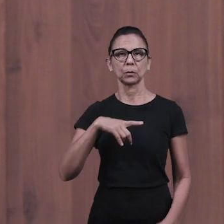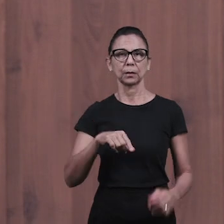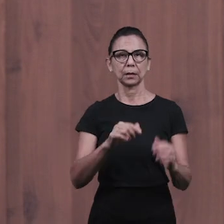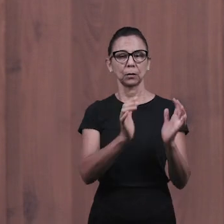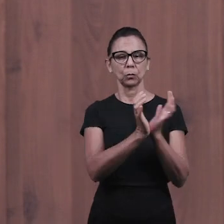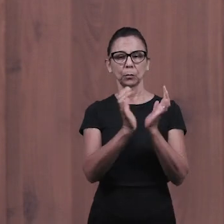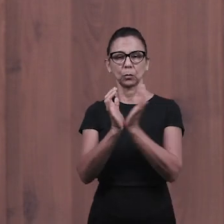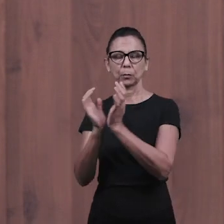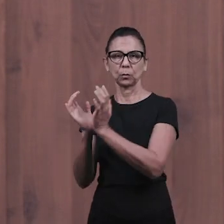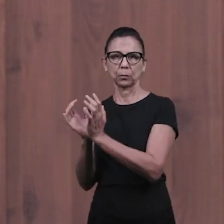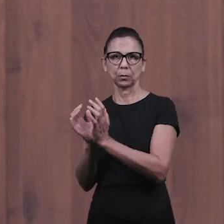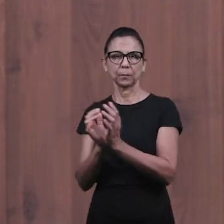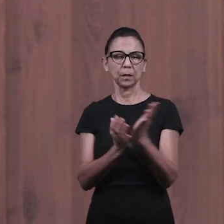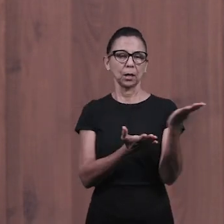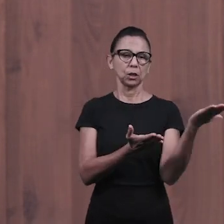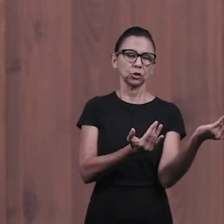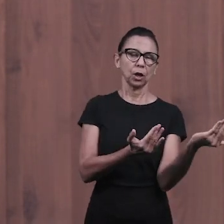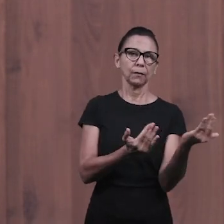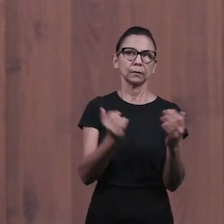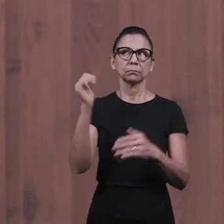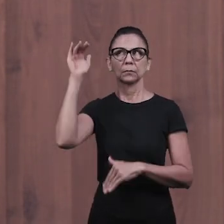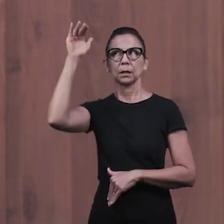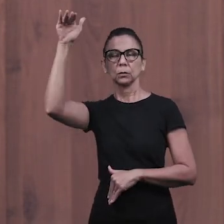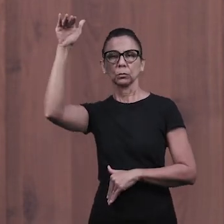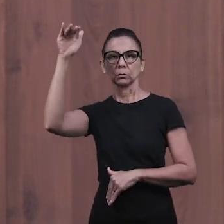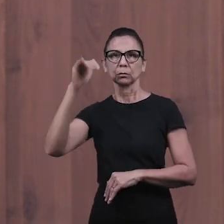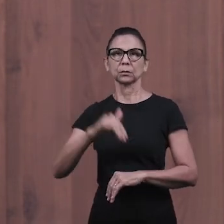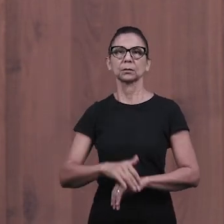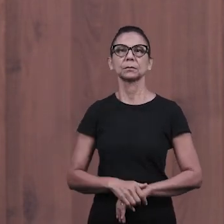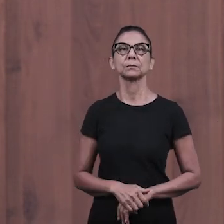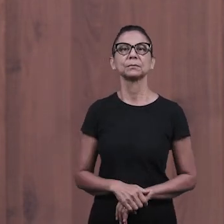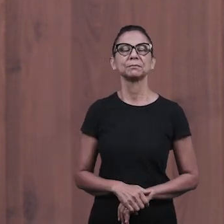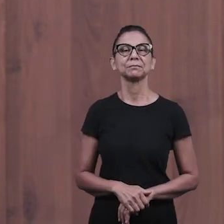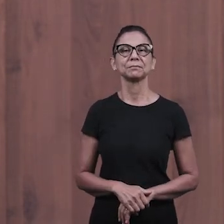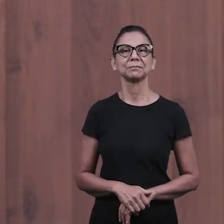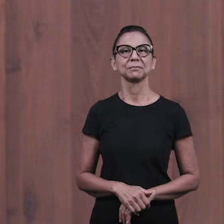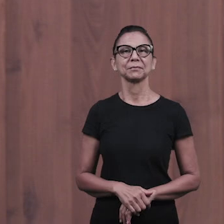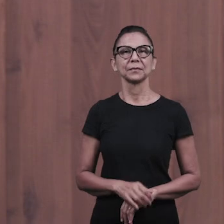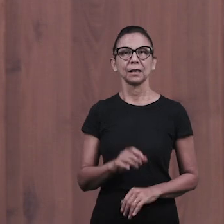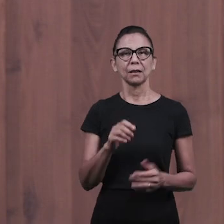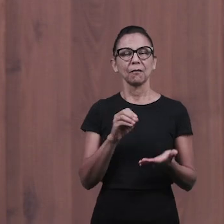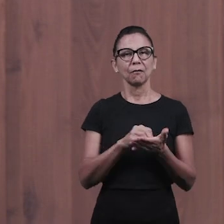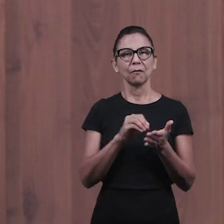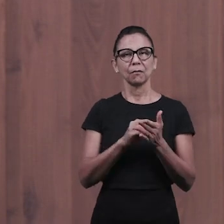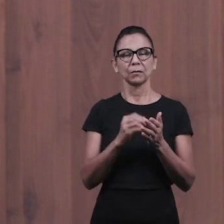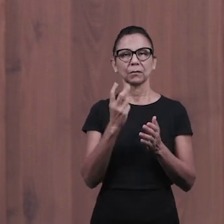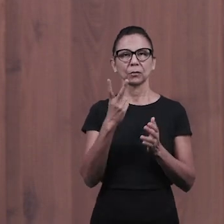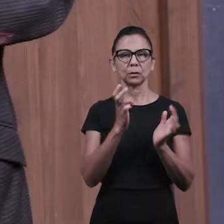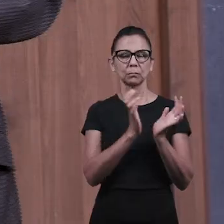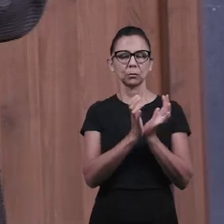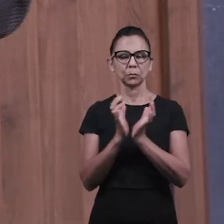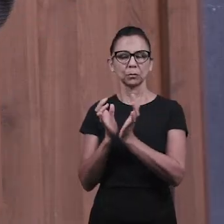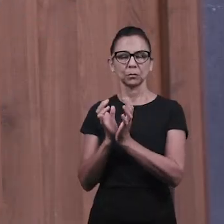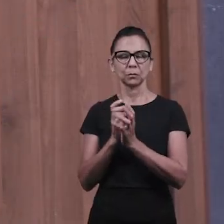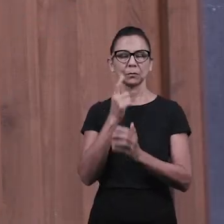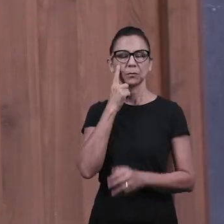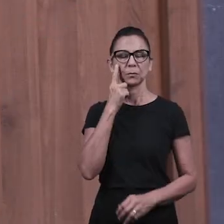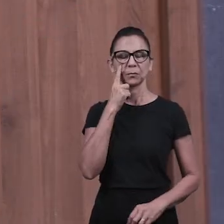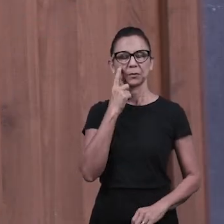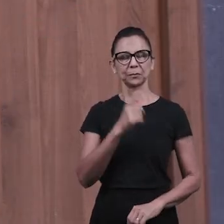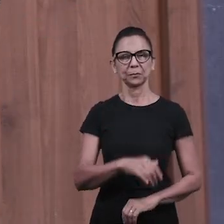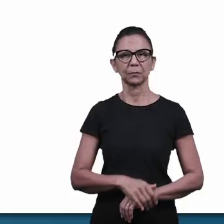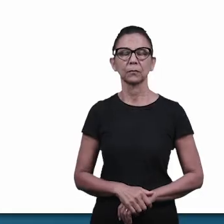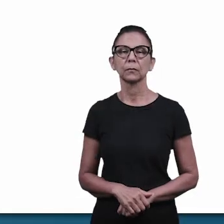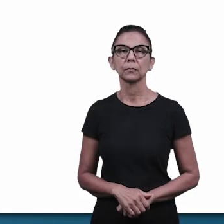vamos ter jovens e vamos ter adultos respondendo a estas perguntas. Vamos então à nossa primeira pergunta, número 3, que